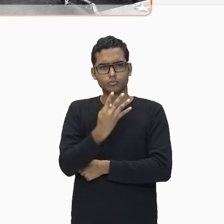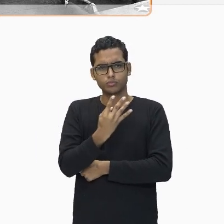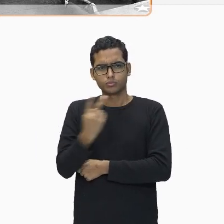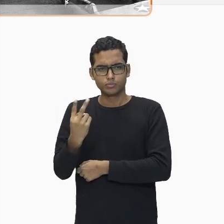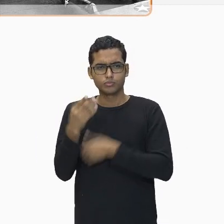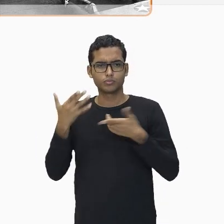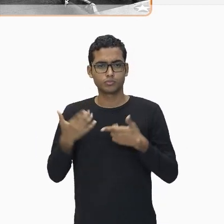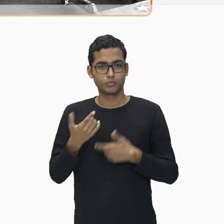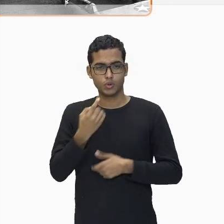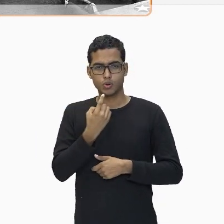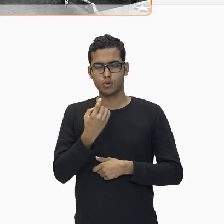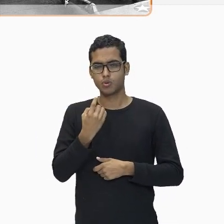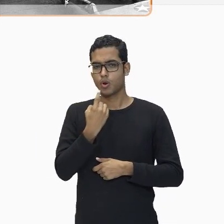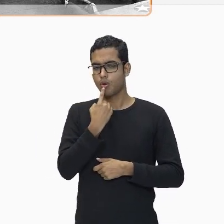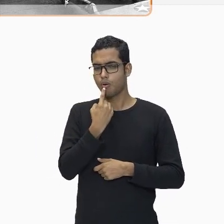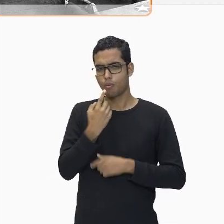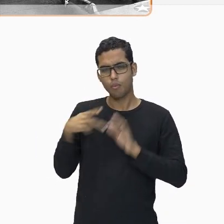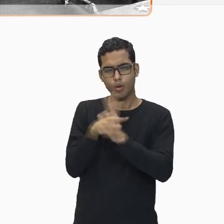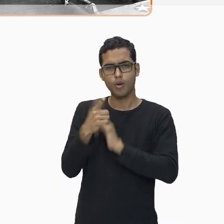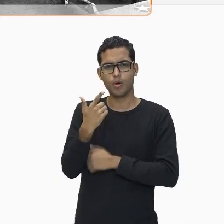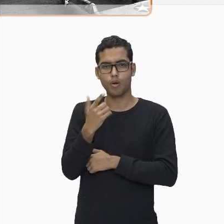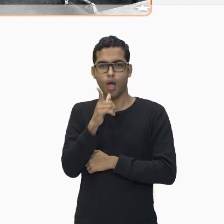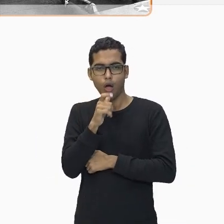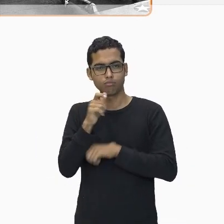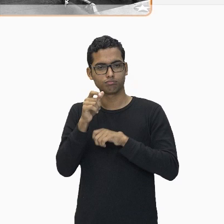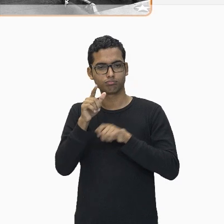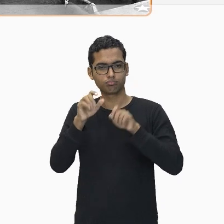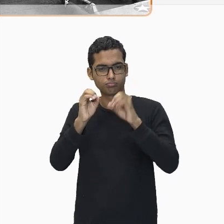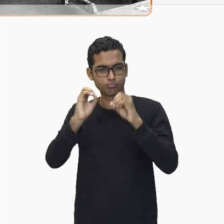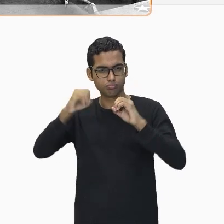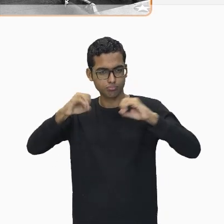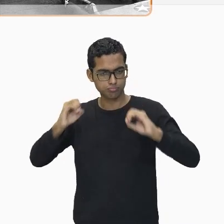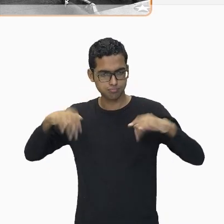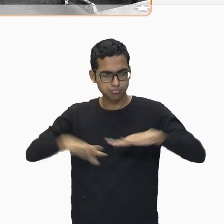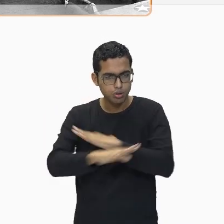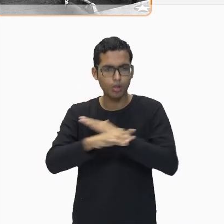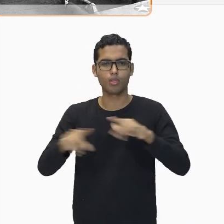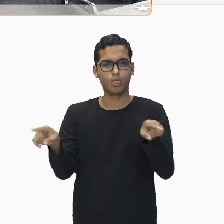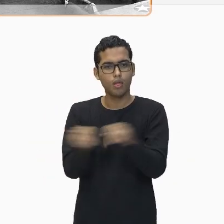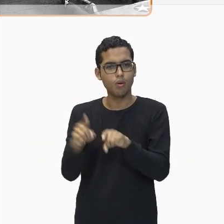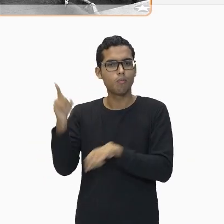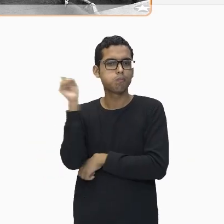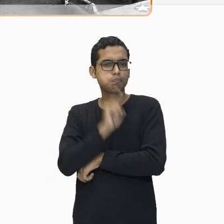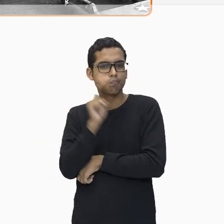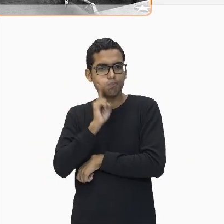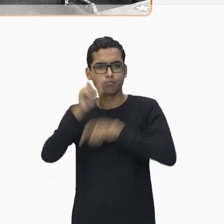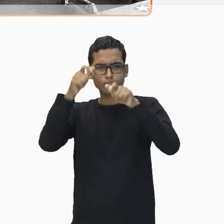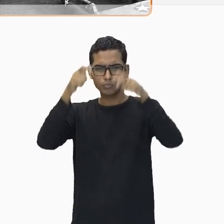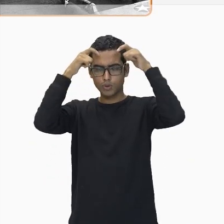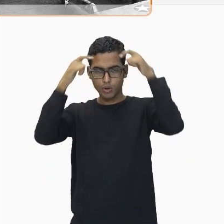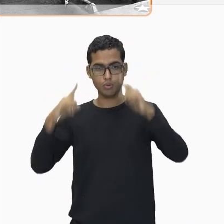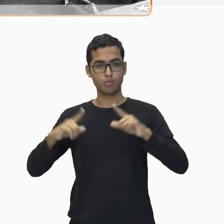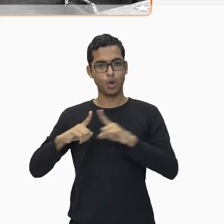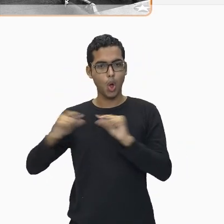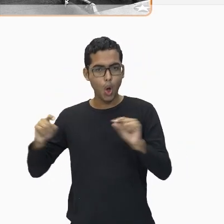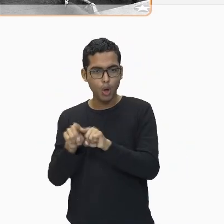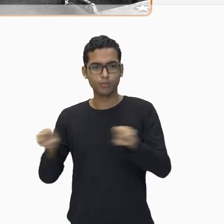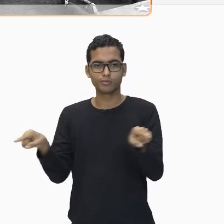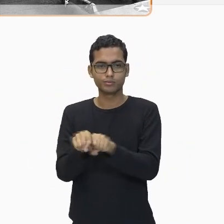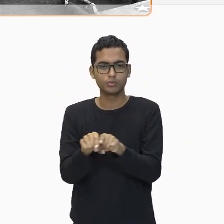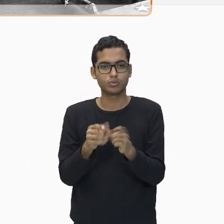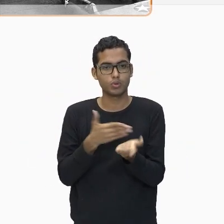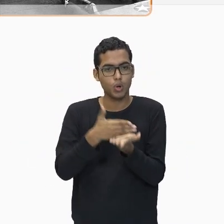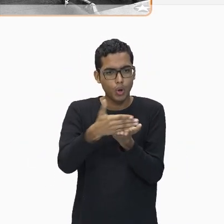Japão durante a Segunda Guerra Mundial, 6 meses depois do ataque japonês a Pearl Harbor, que marcou o início na Guerra no